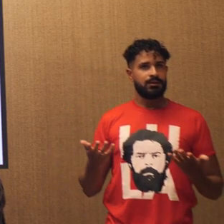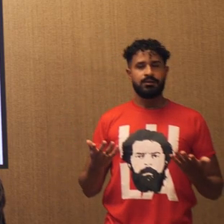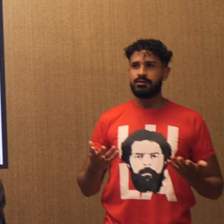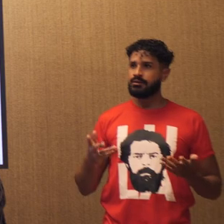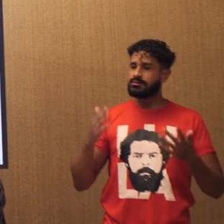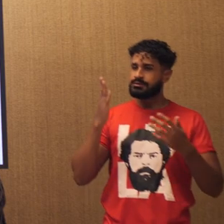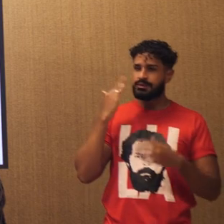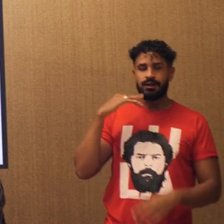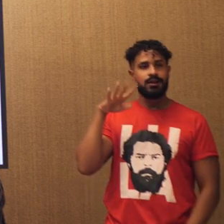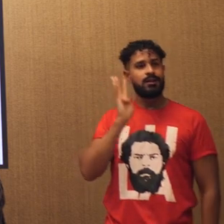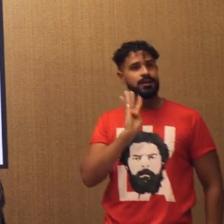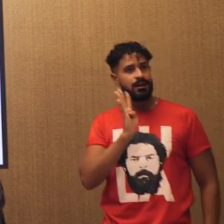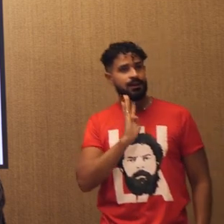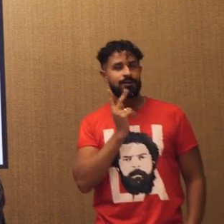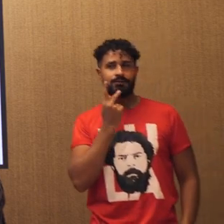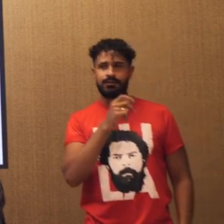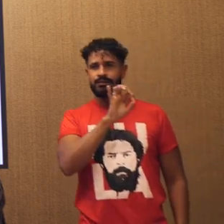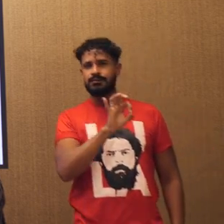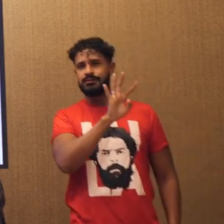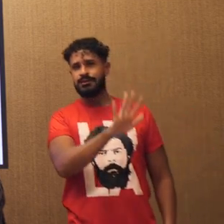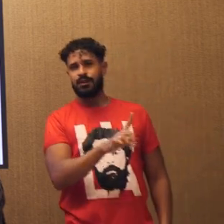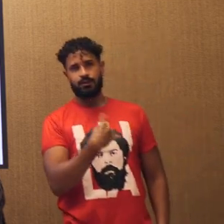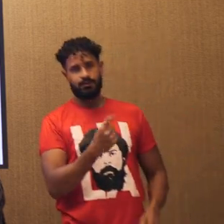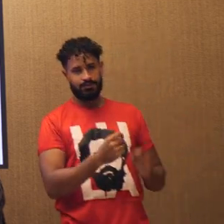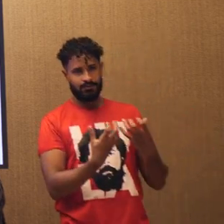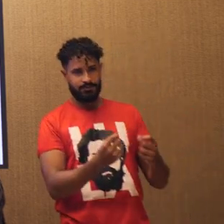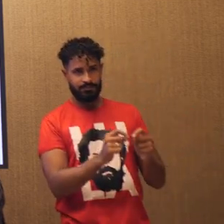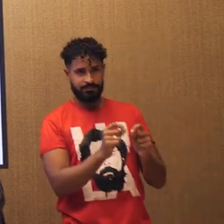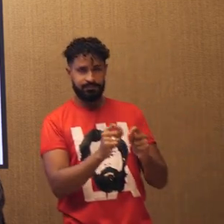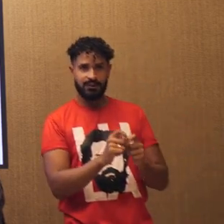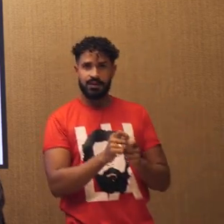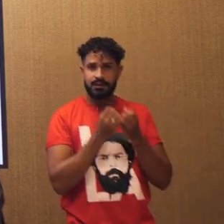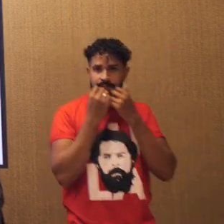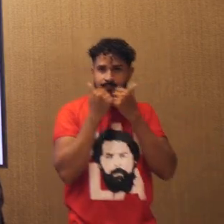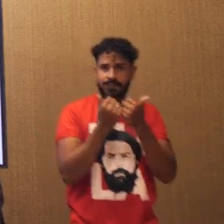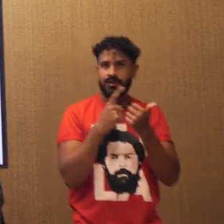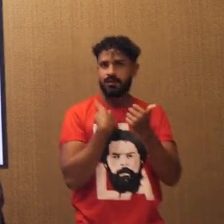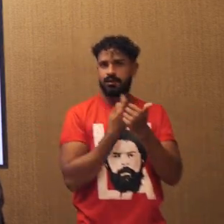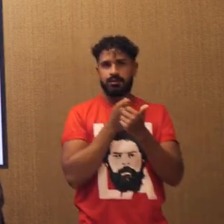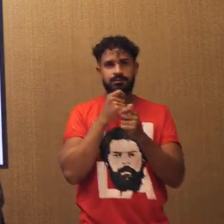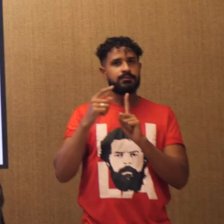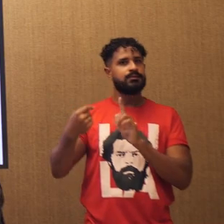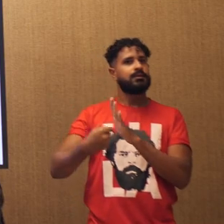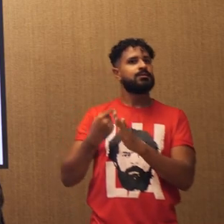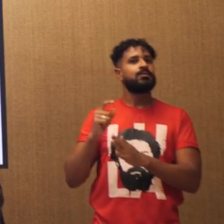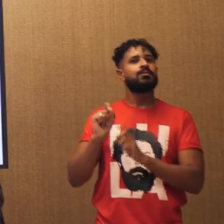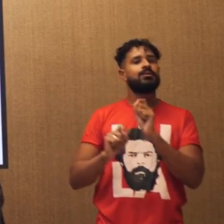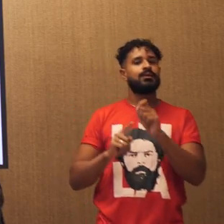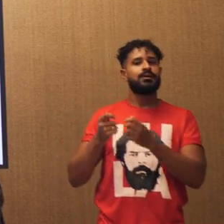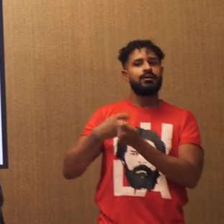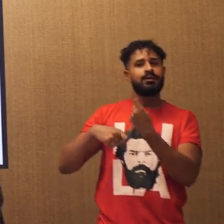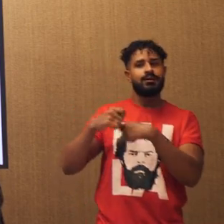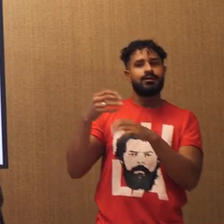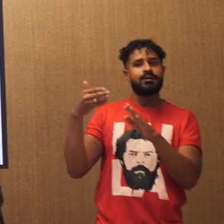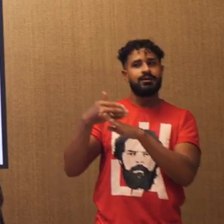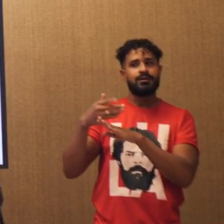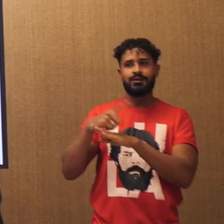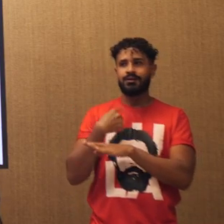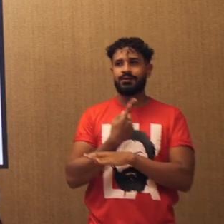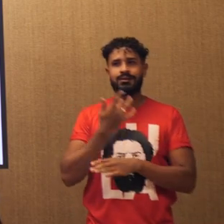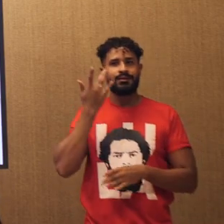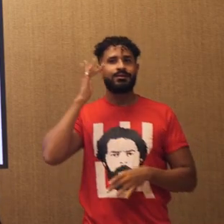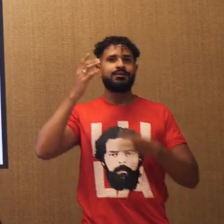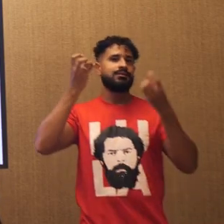Ah, que legal! Eu falei, e é isso que nós vamos fazer. Ainda bem que eles não perguntavam para nós o que era orçamento participativo, porque nós também não ia saber